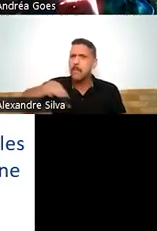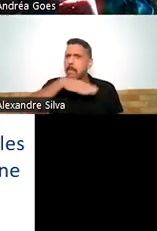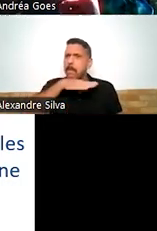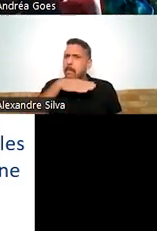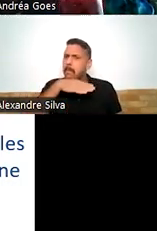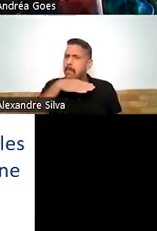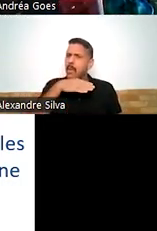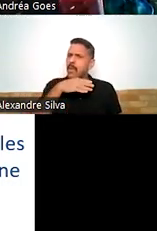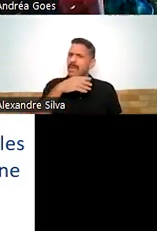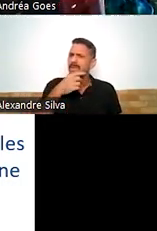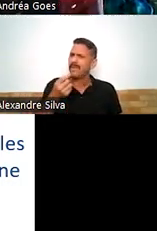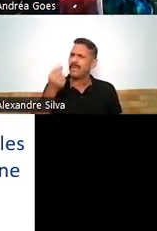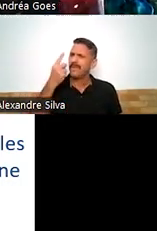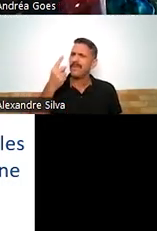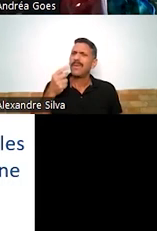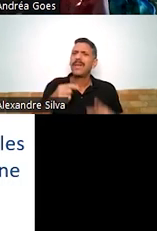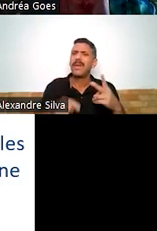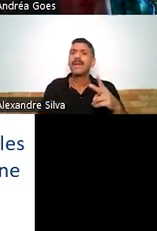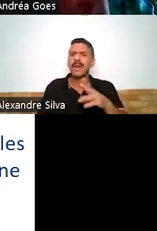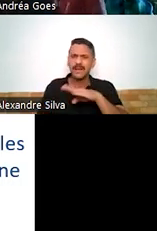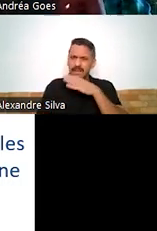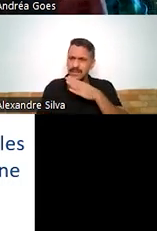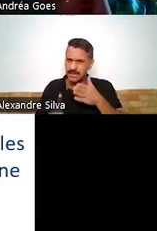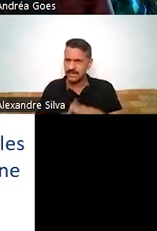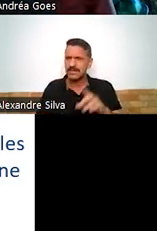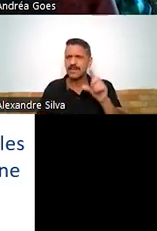Ela é com rabo de porco, e